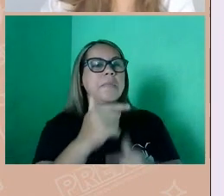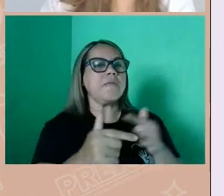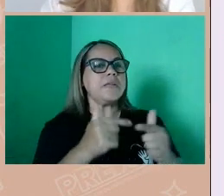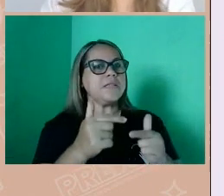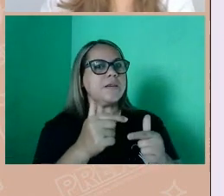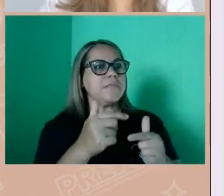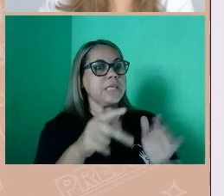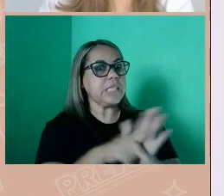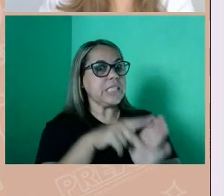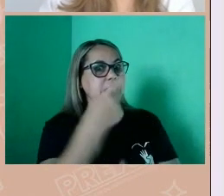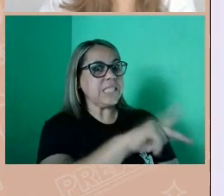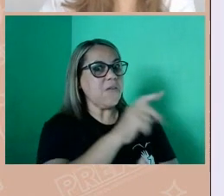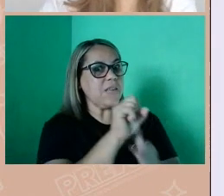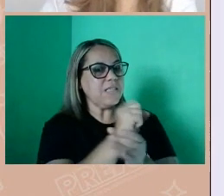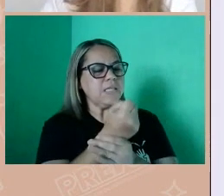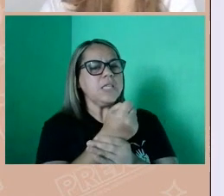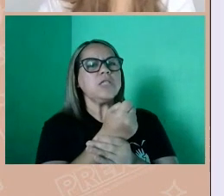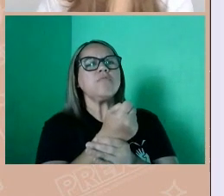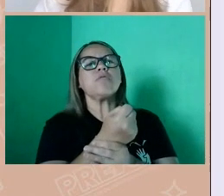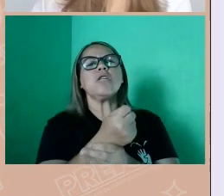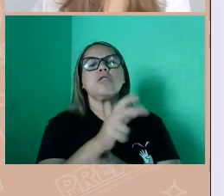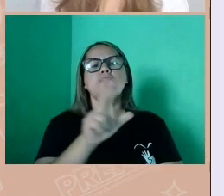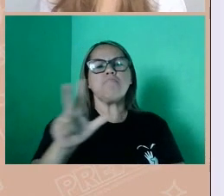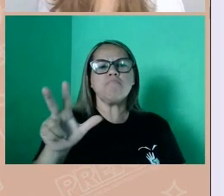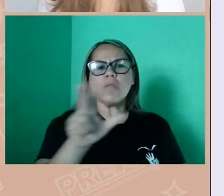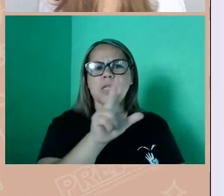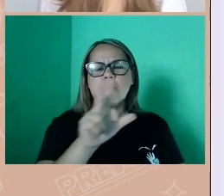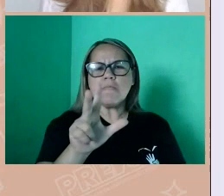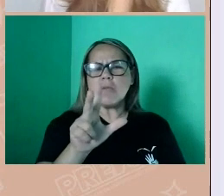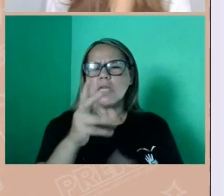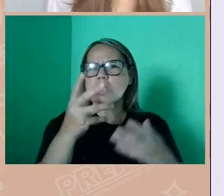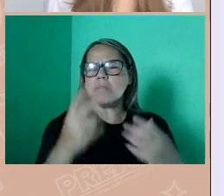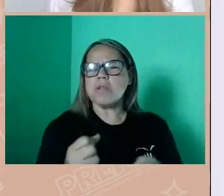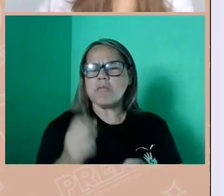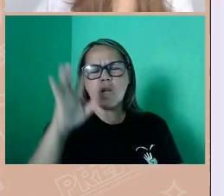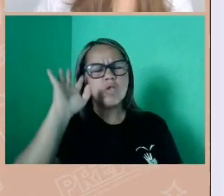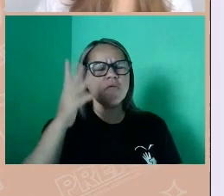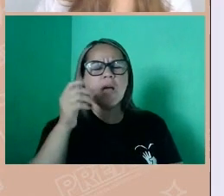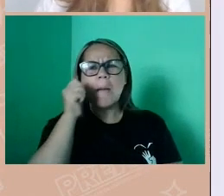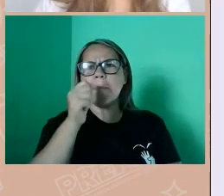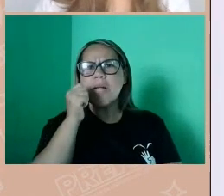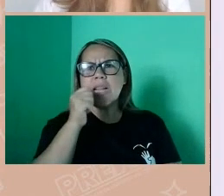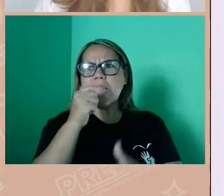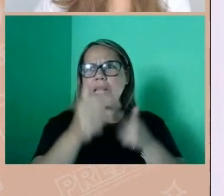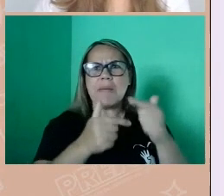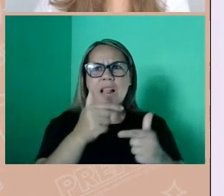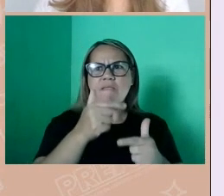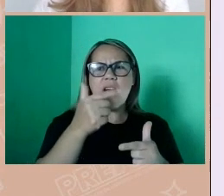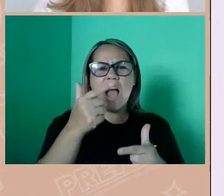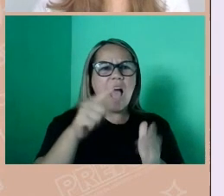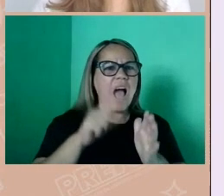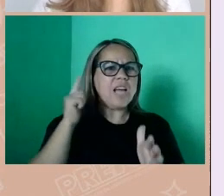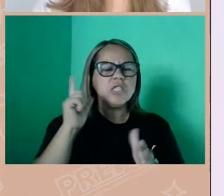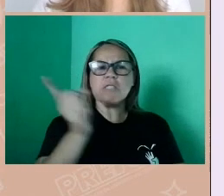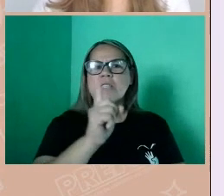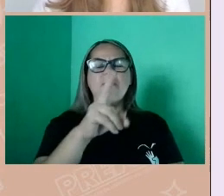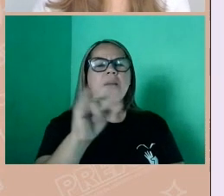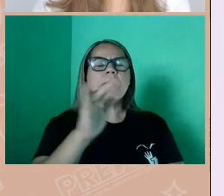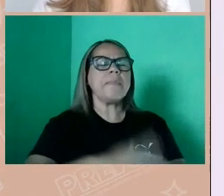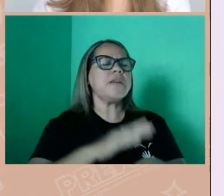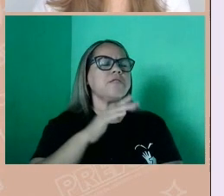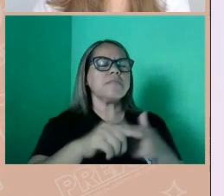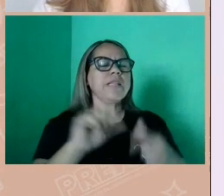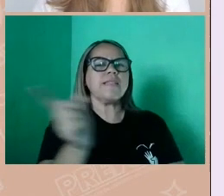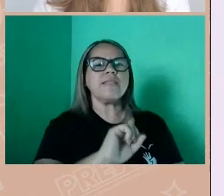então o regime Talibã assumiu lá o Afeganistão e definiu que as mulheres que trabalhavam fora não poderiam mais trabalhar né? under